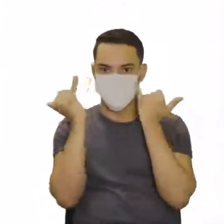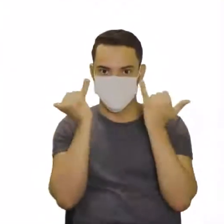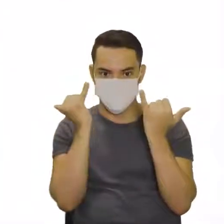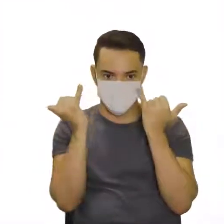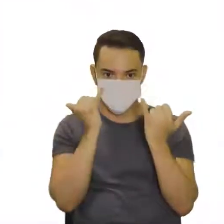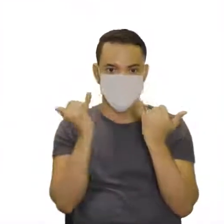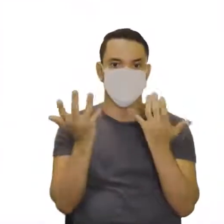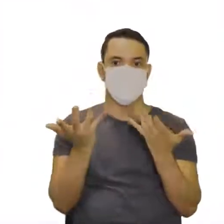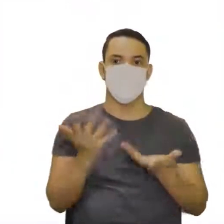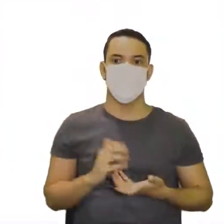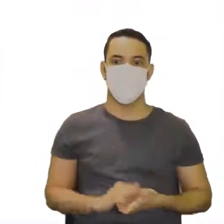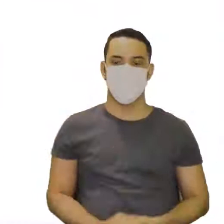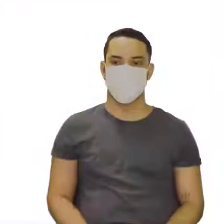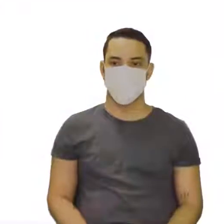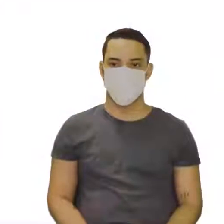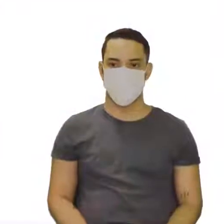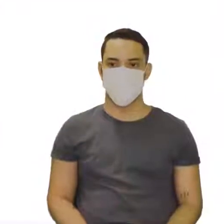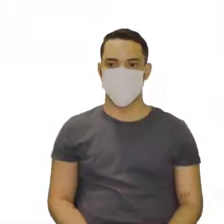nominais,